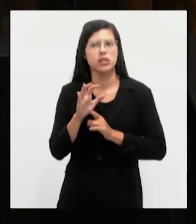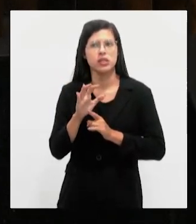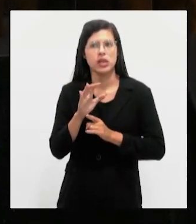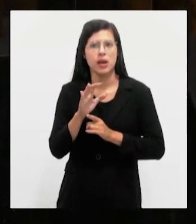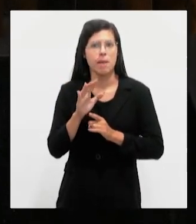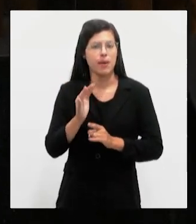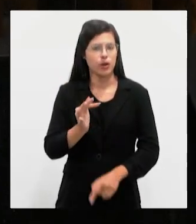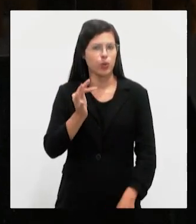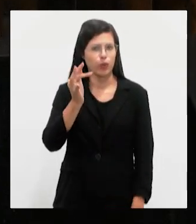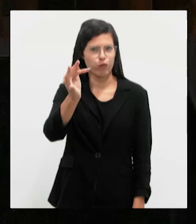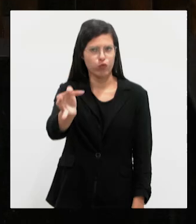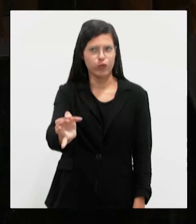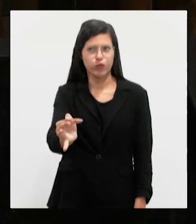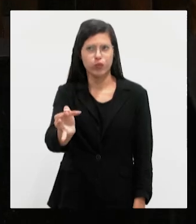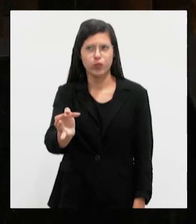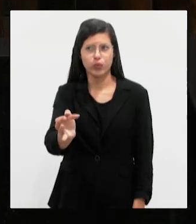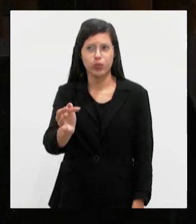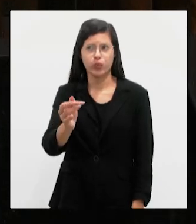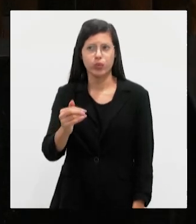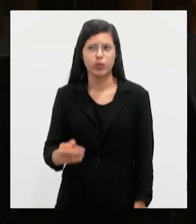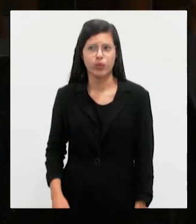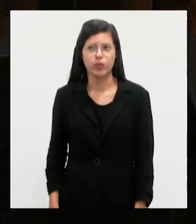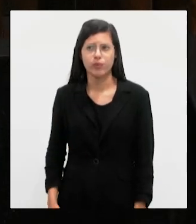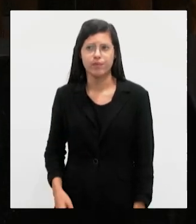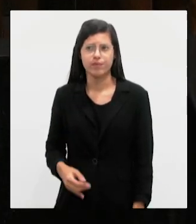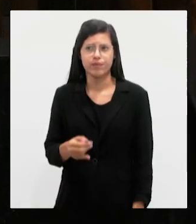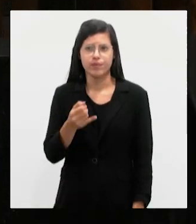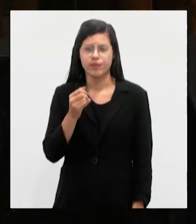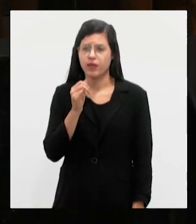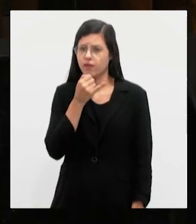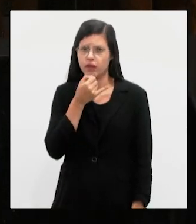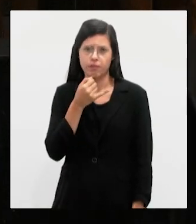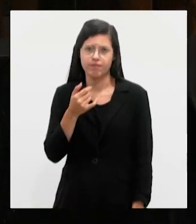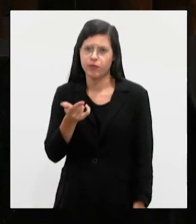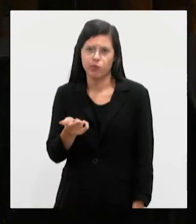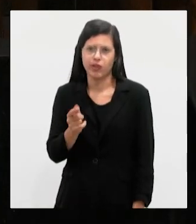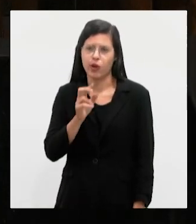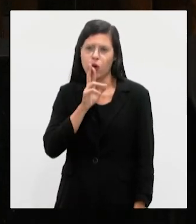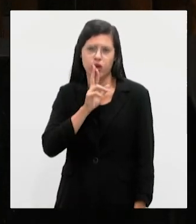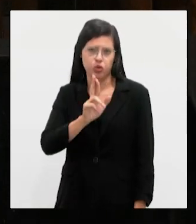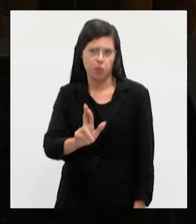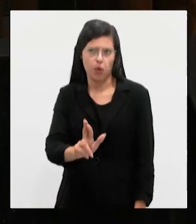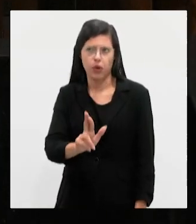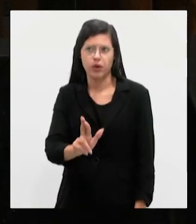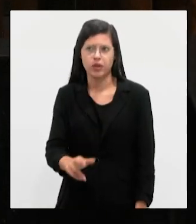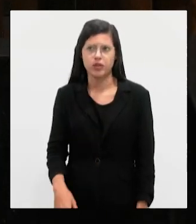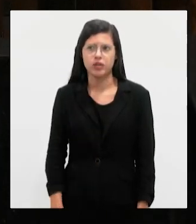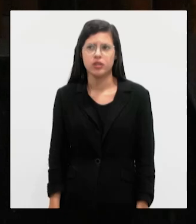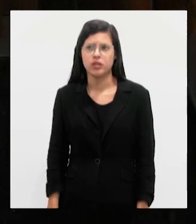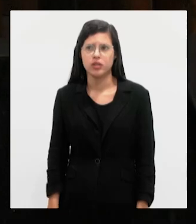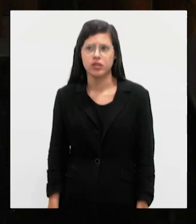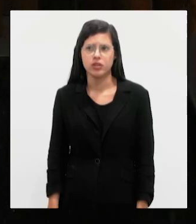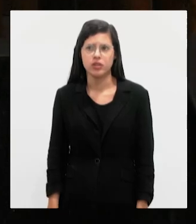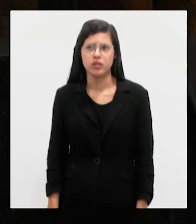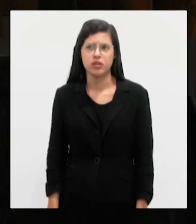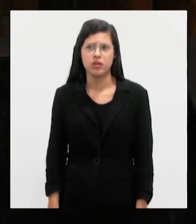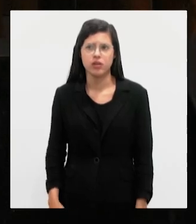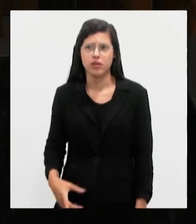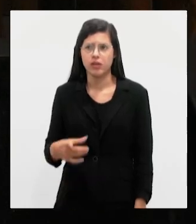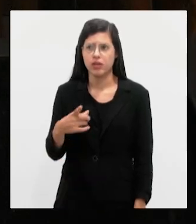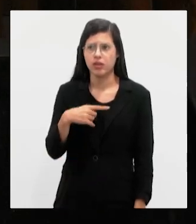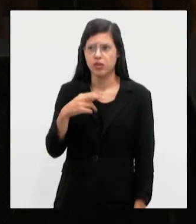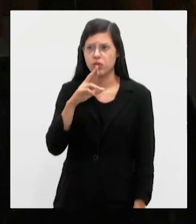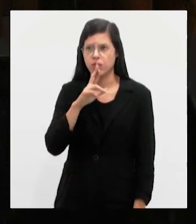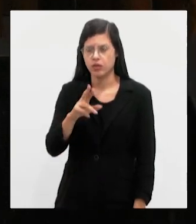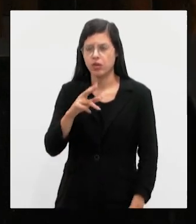na frente, infelizmente, não dê o resultado que deveria dar. Resultado vai dar. Resultado vai dar que esse pessoal que está